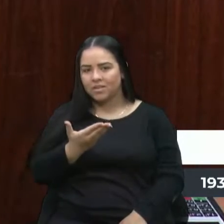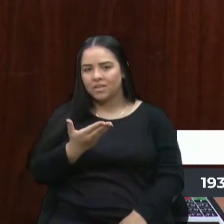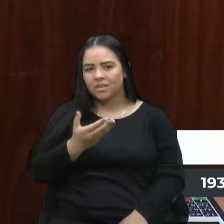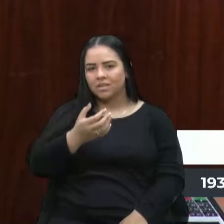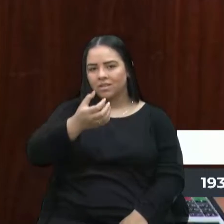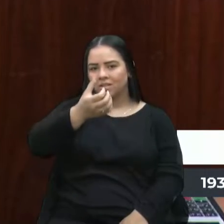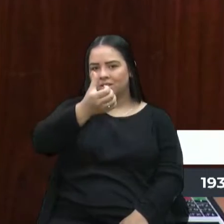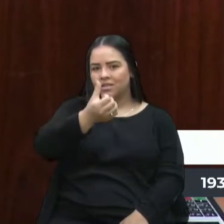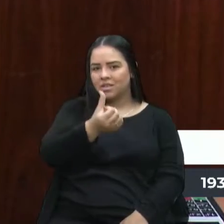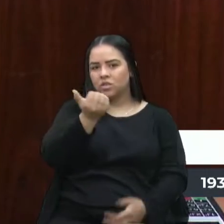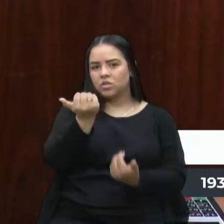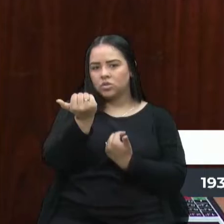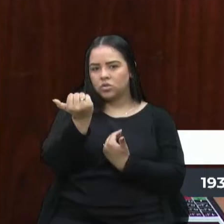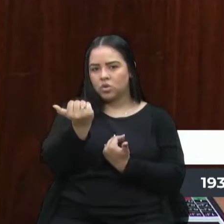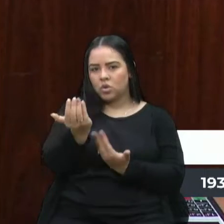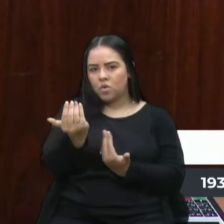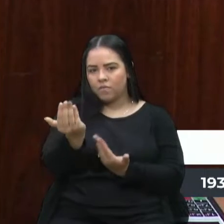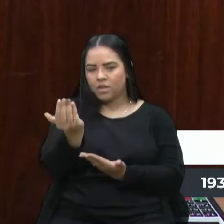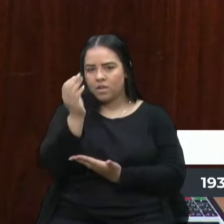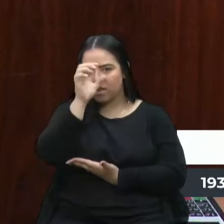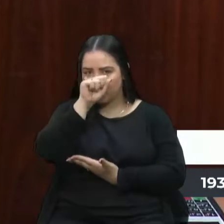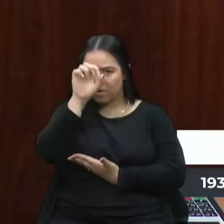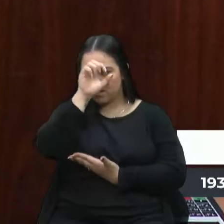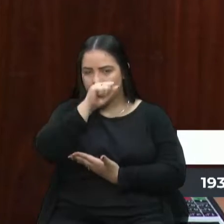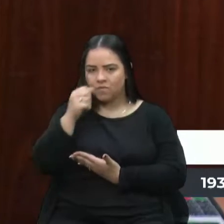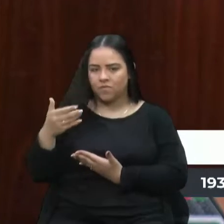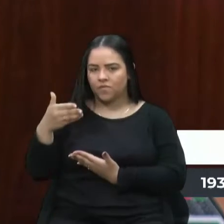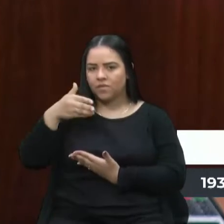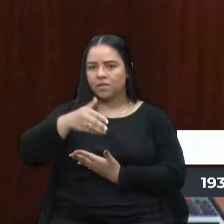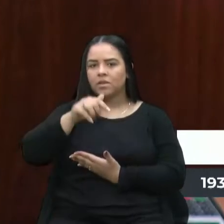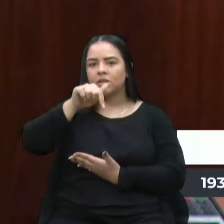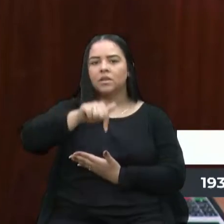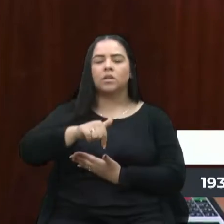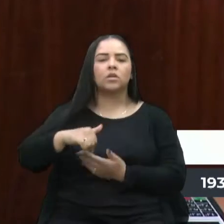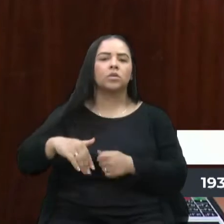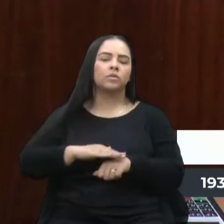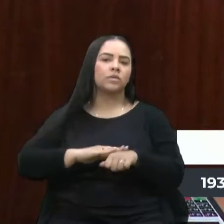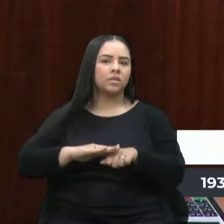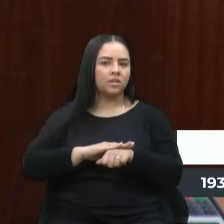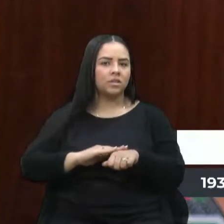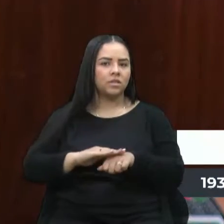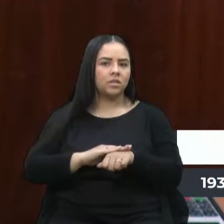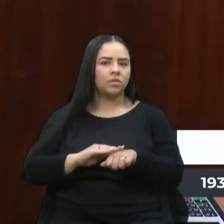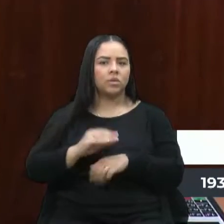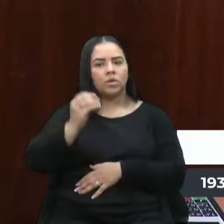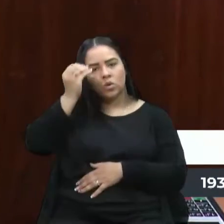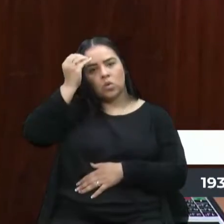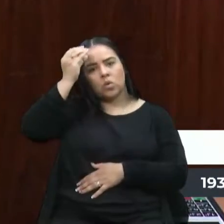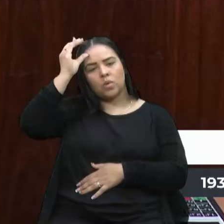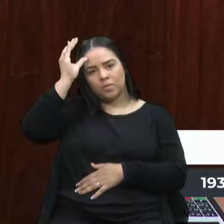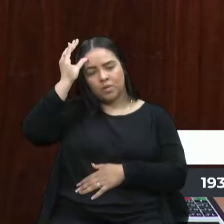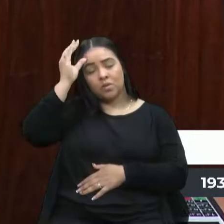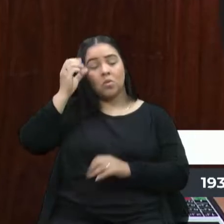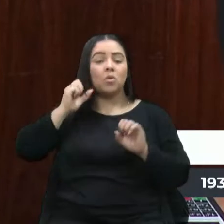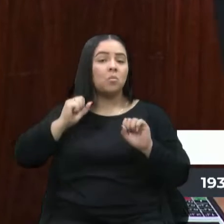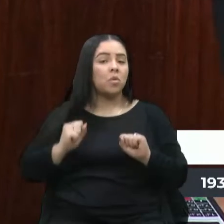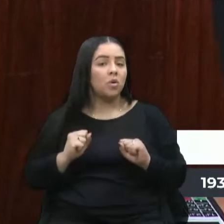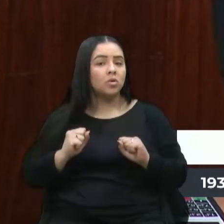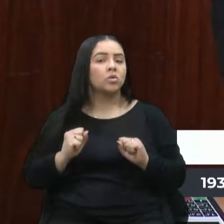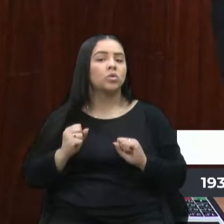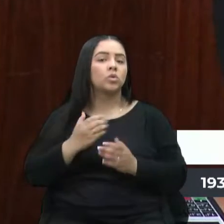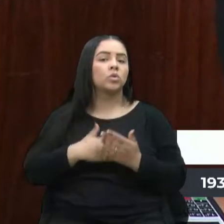seis jovens aprendizes que vieram aqui e que a propriedade com conhecimento Pode ser que